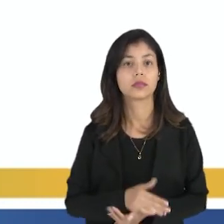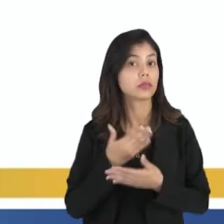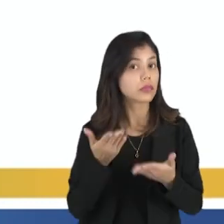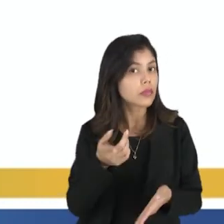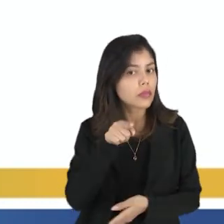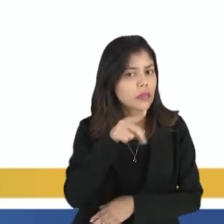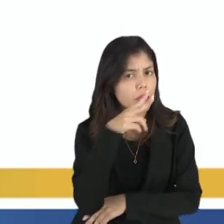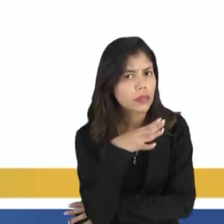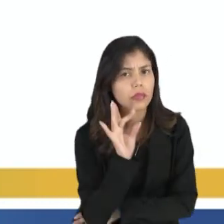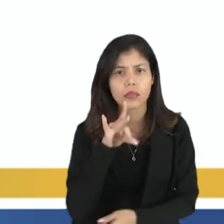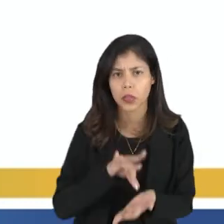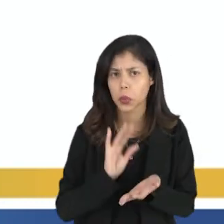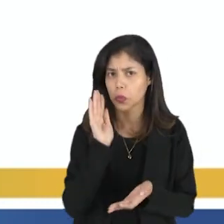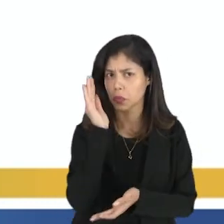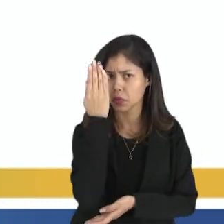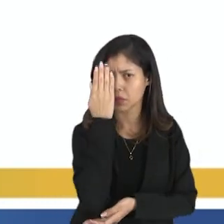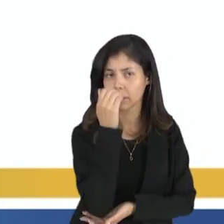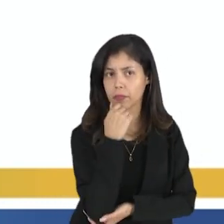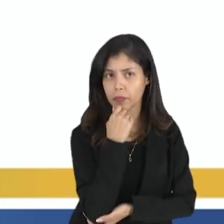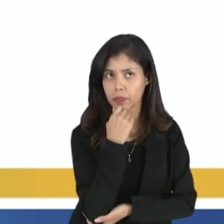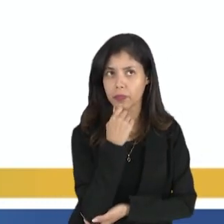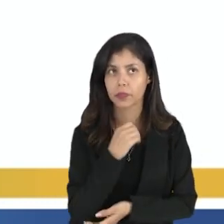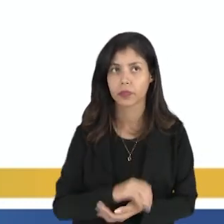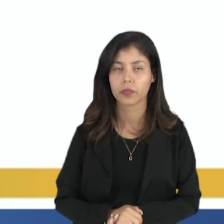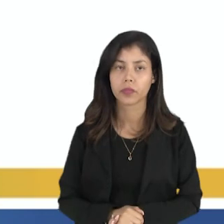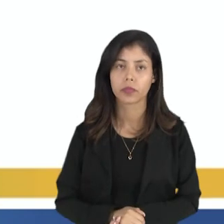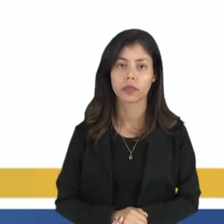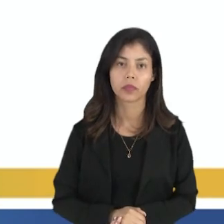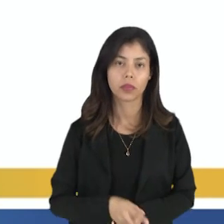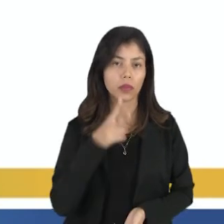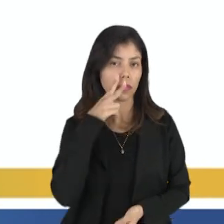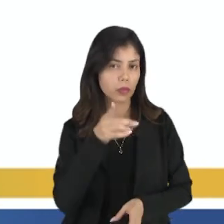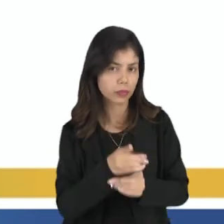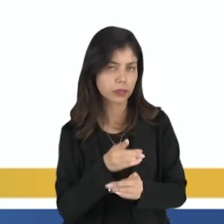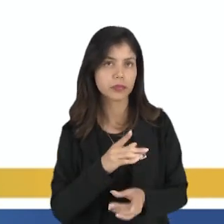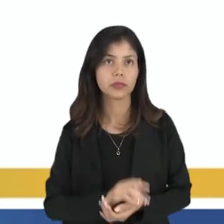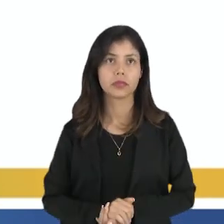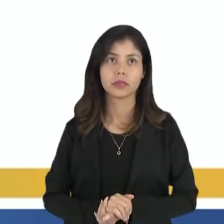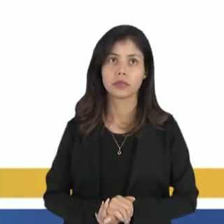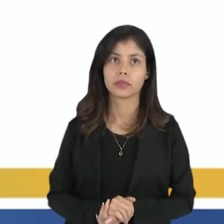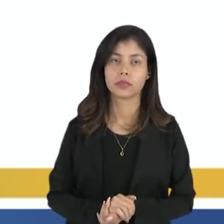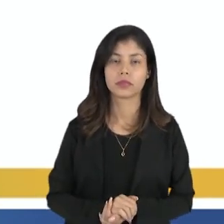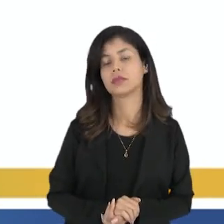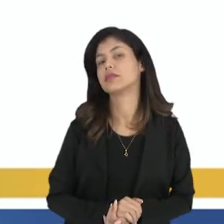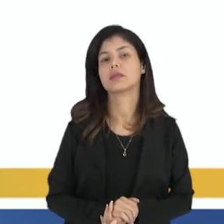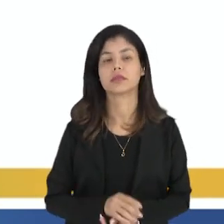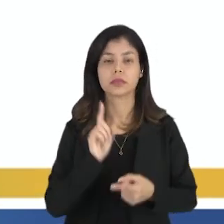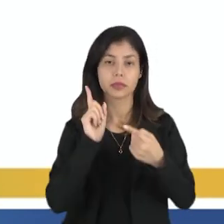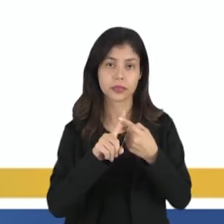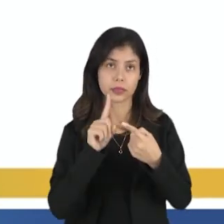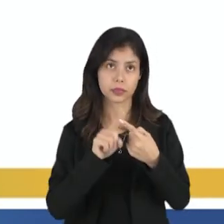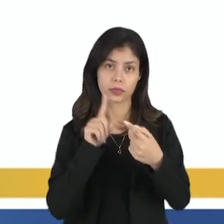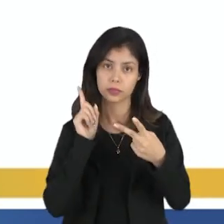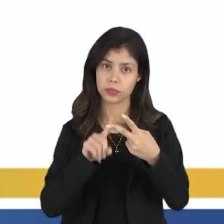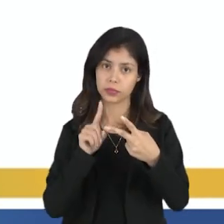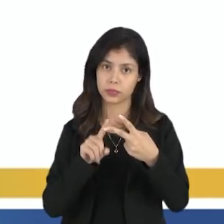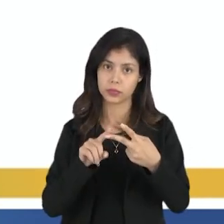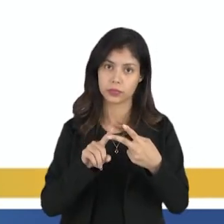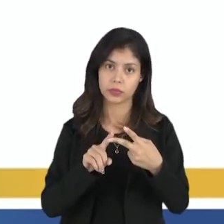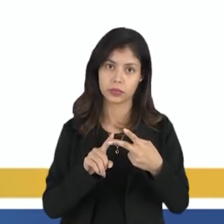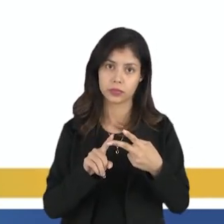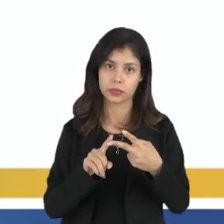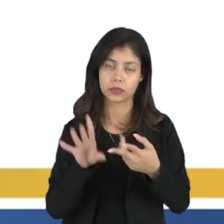E aí, gente, é verdadeira ou falsa? Vamos descobrir? E aí nós temos a primeira e a